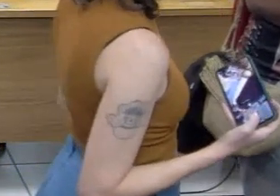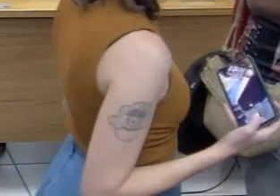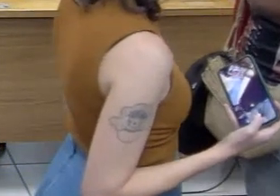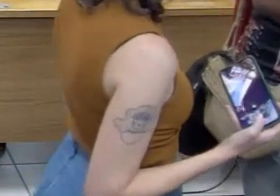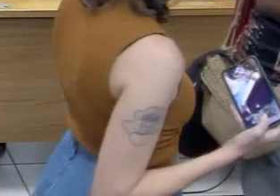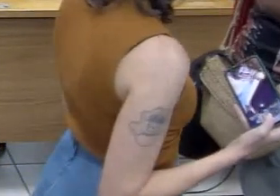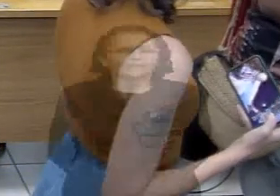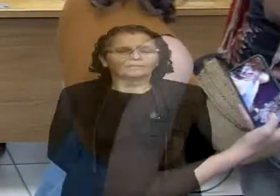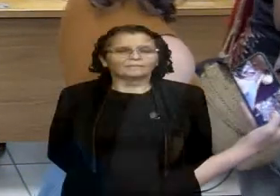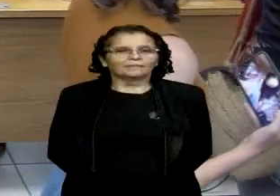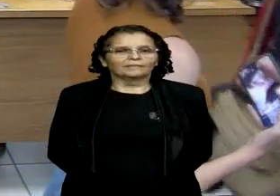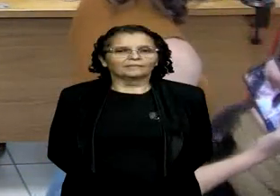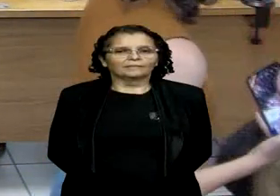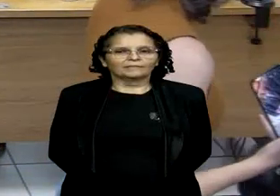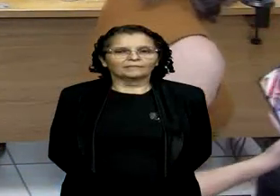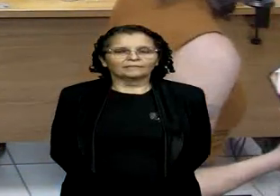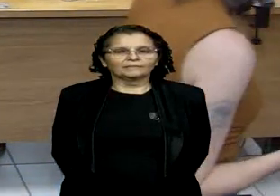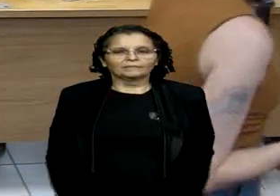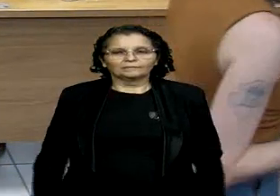Vamos lá.